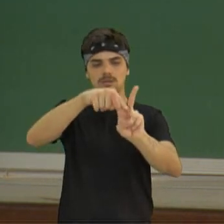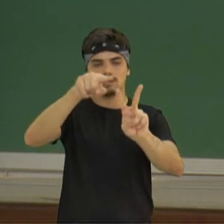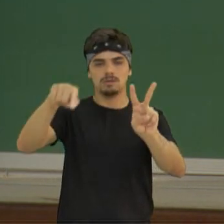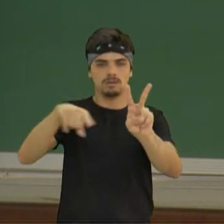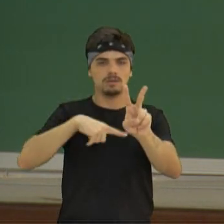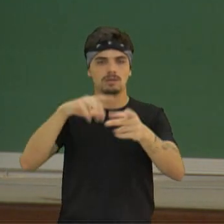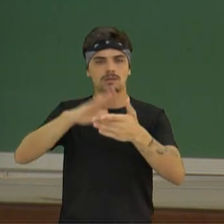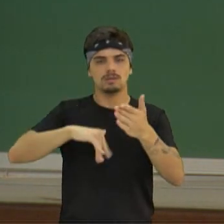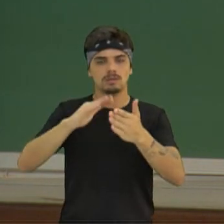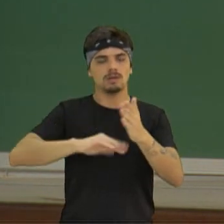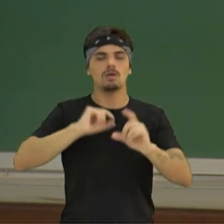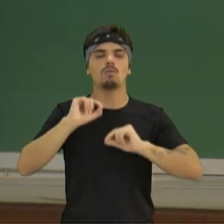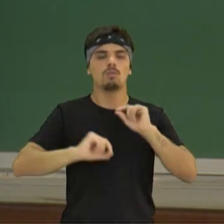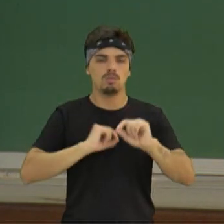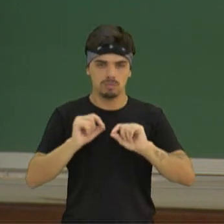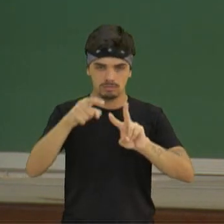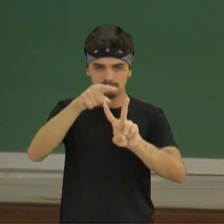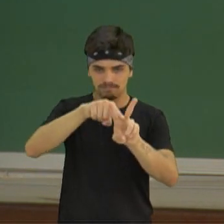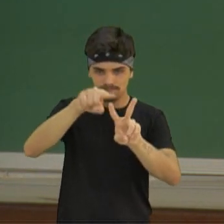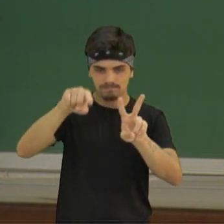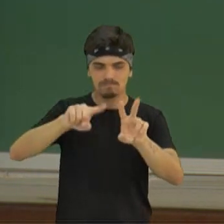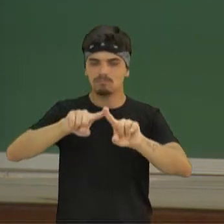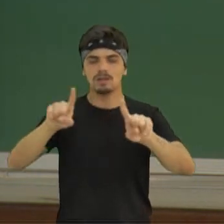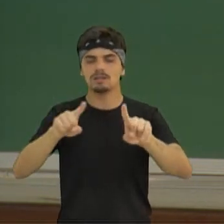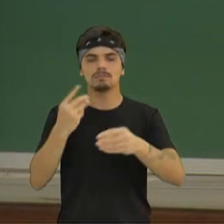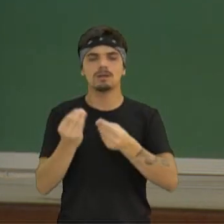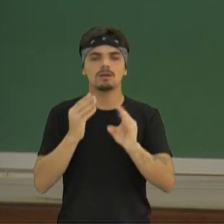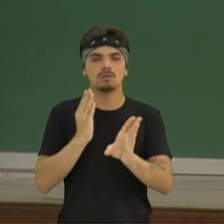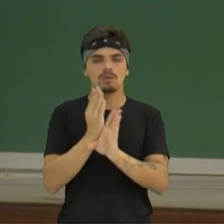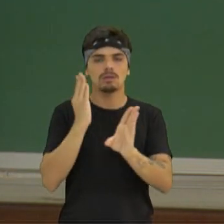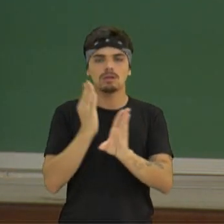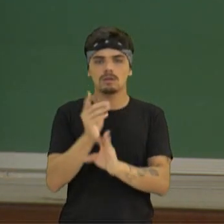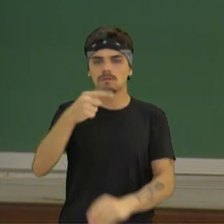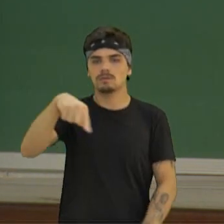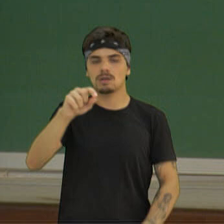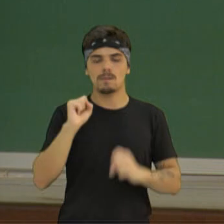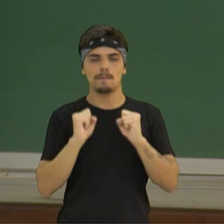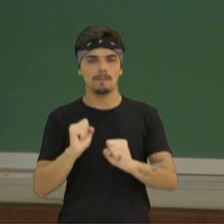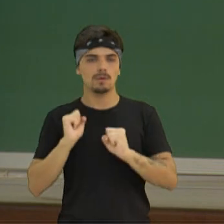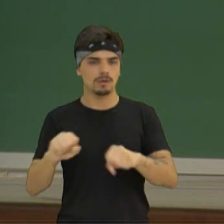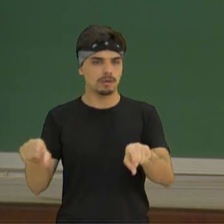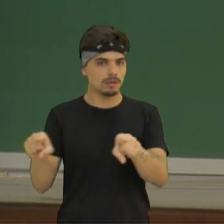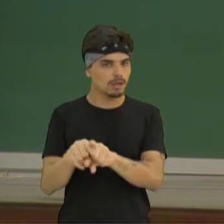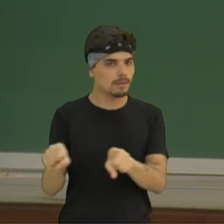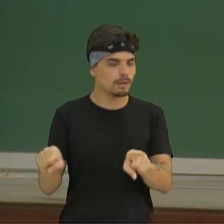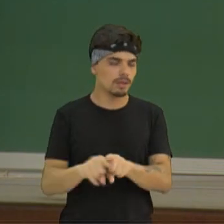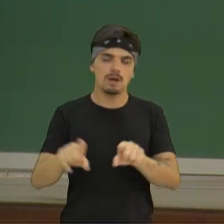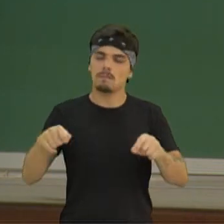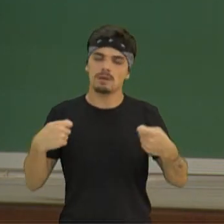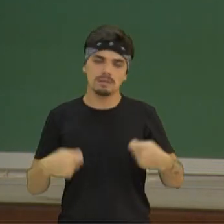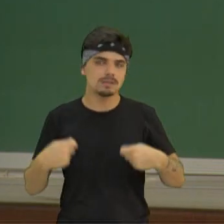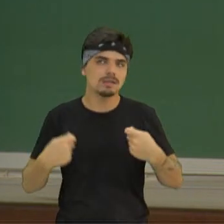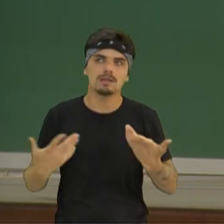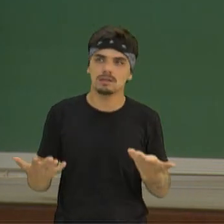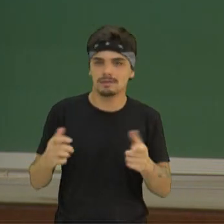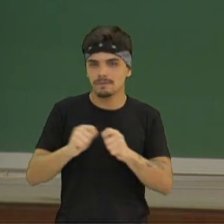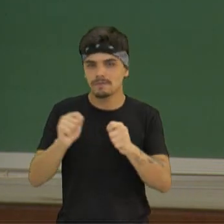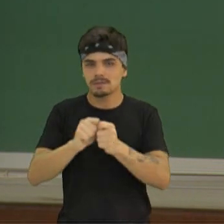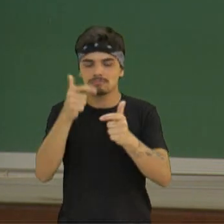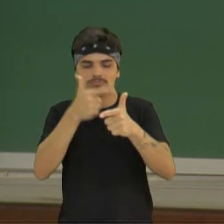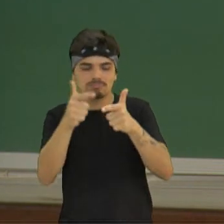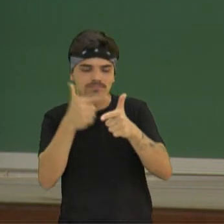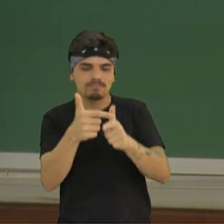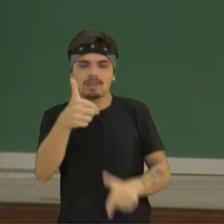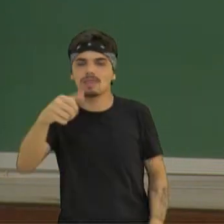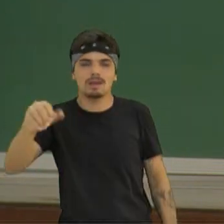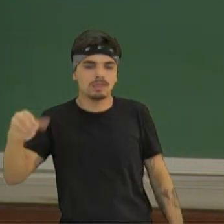extrai a raiz quadrada, tá? Então, para extrair essa raiz, você pode, não precisa, como eu falei, divisão decimal